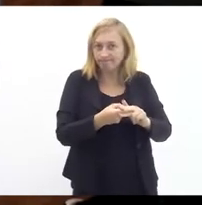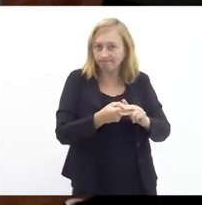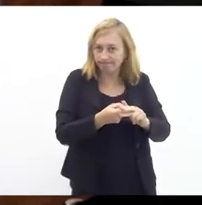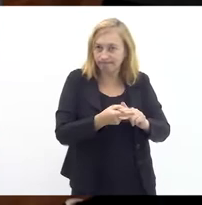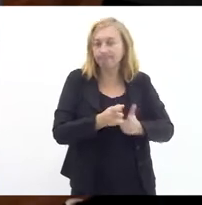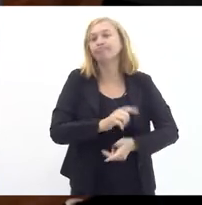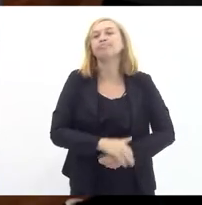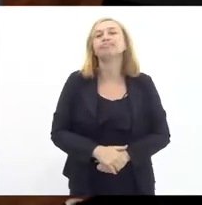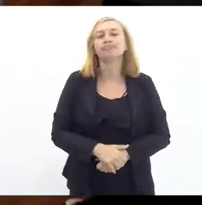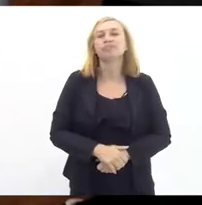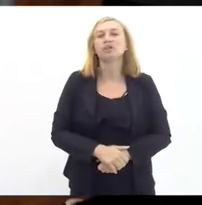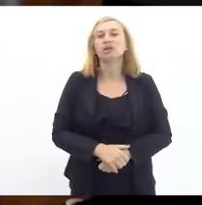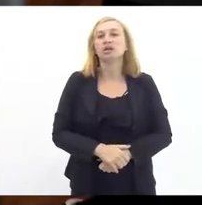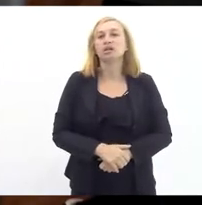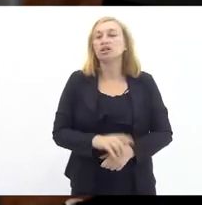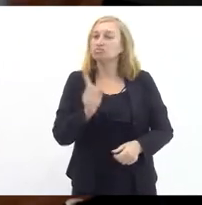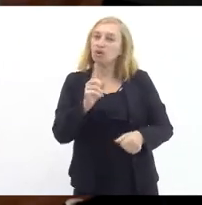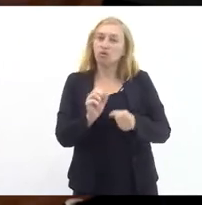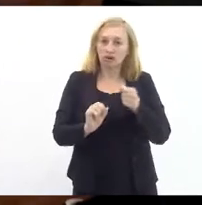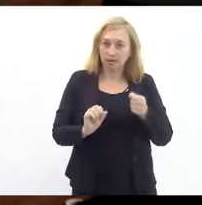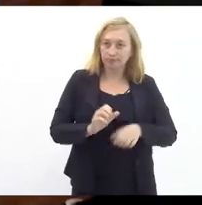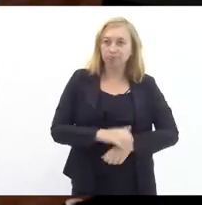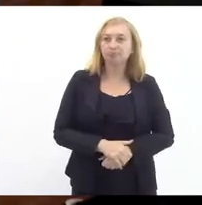imediatamente repor, e não tem feito isso.